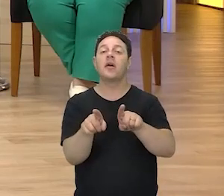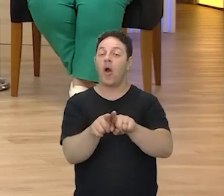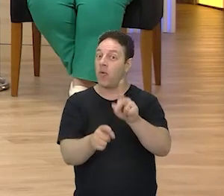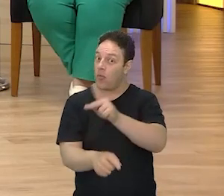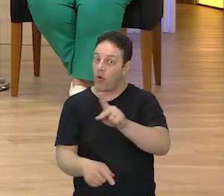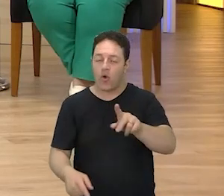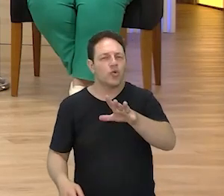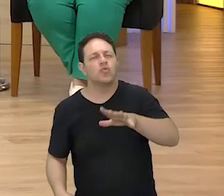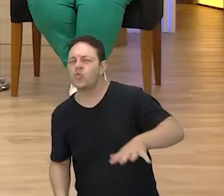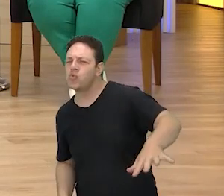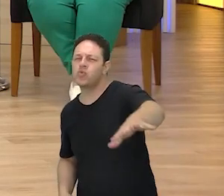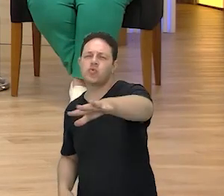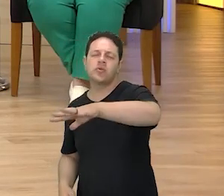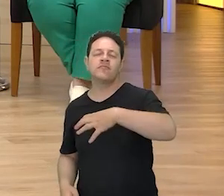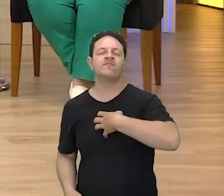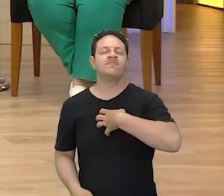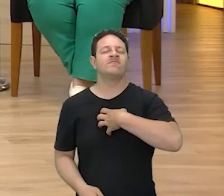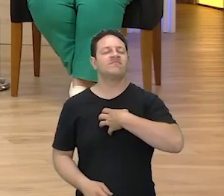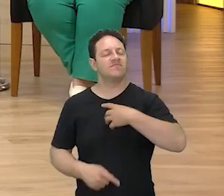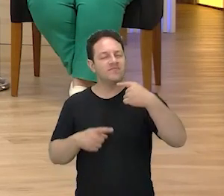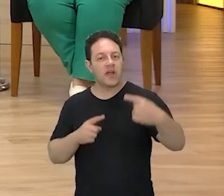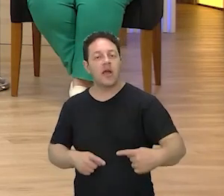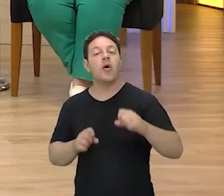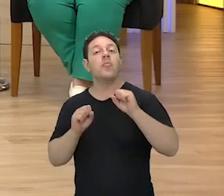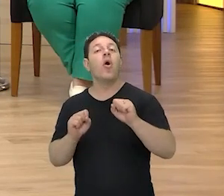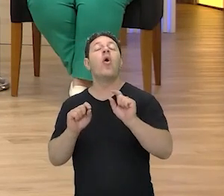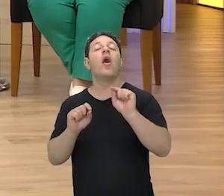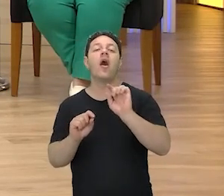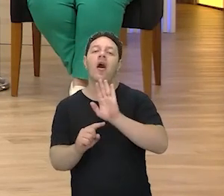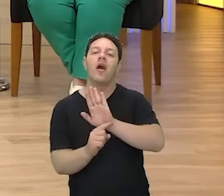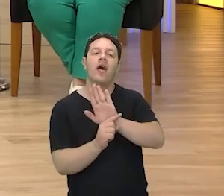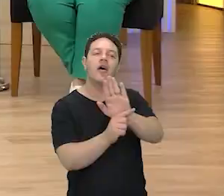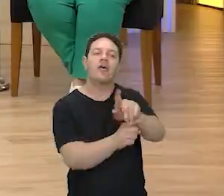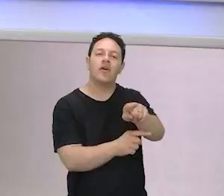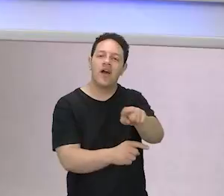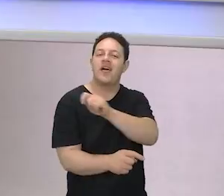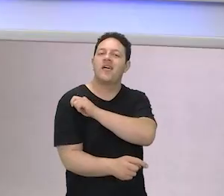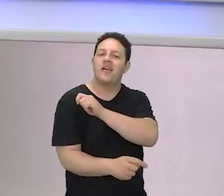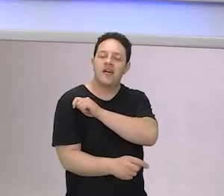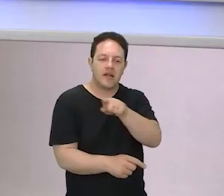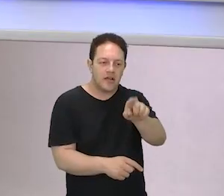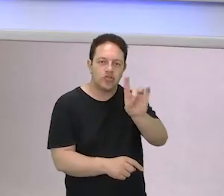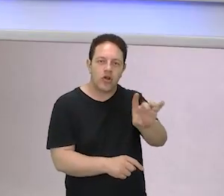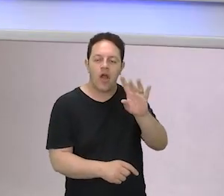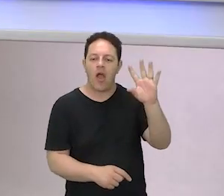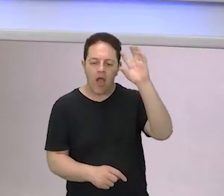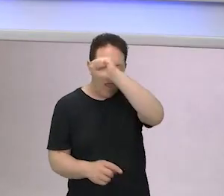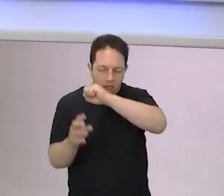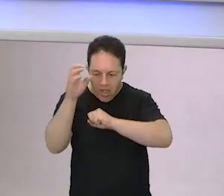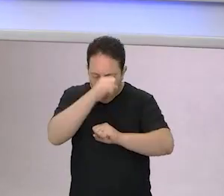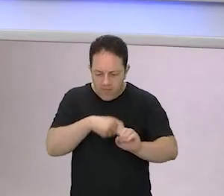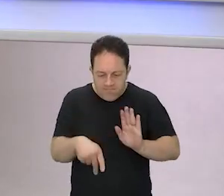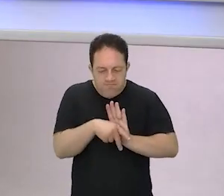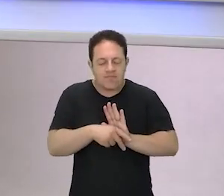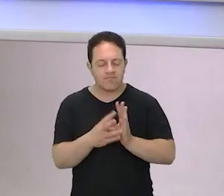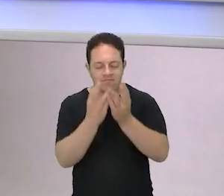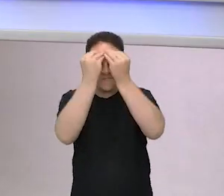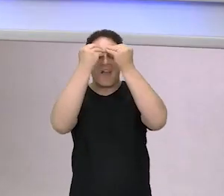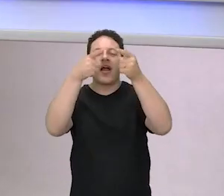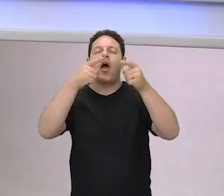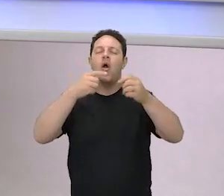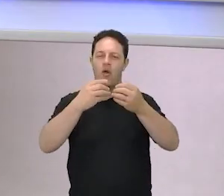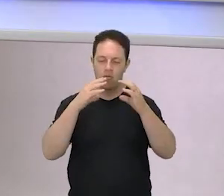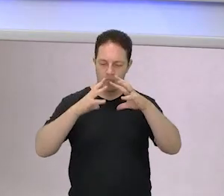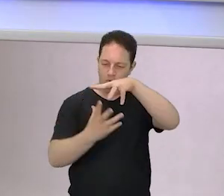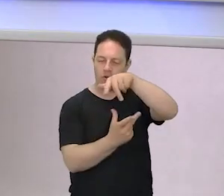desafio, né, de levar o nosso estudante a se apropriar do conhecimento e abrir as portas do mundo para que